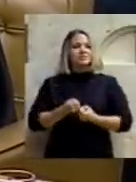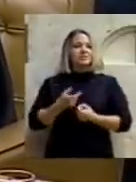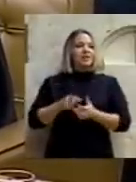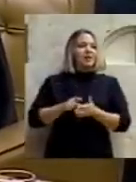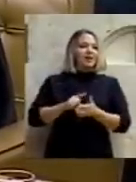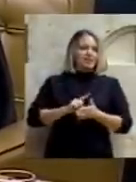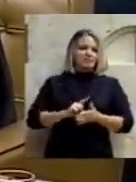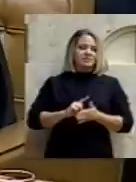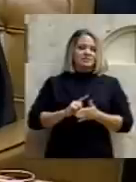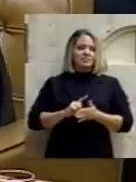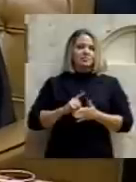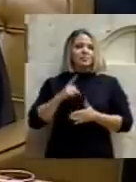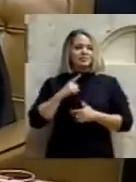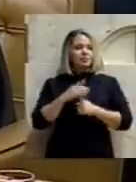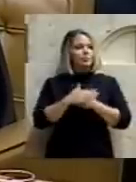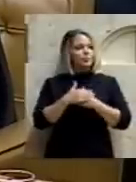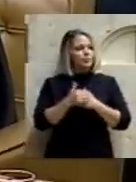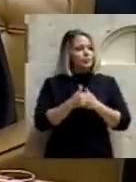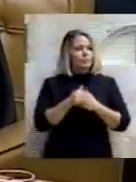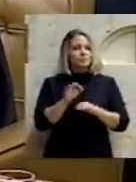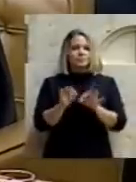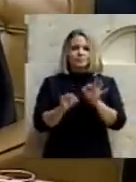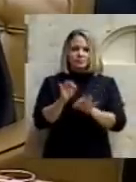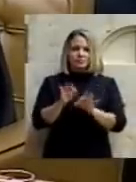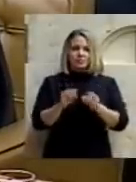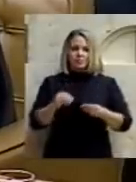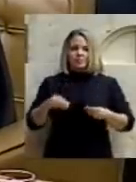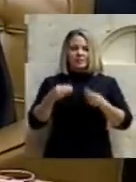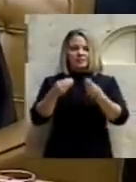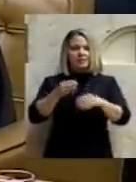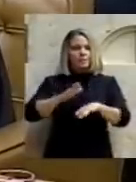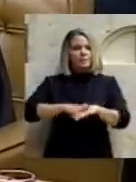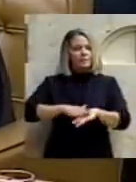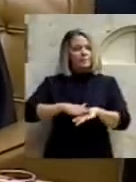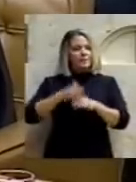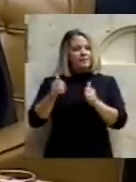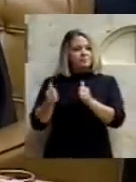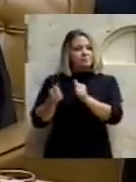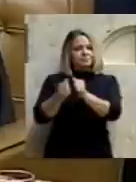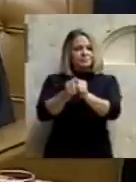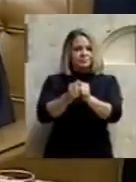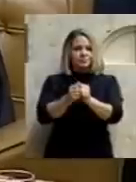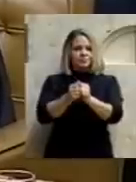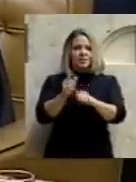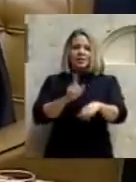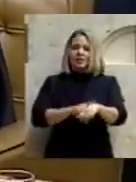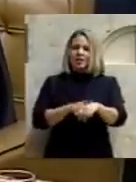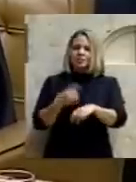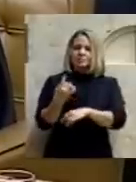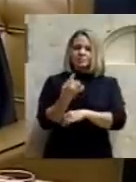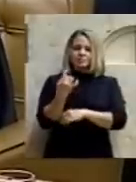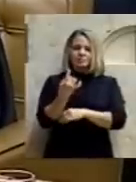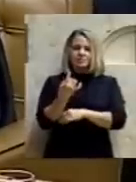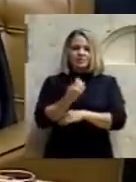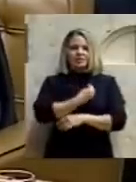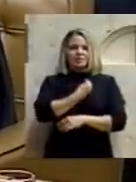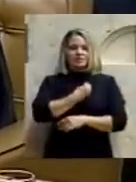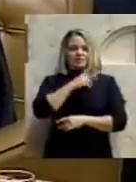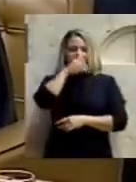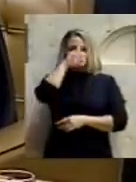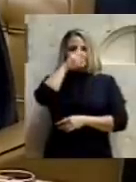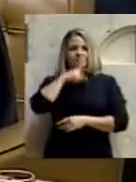nada, para conforto dos juízes, para lhes dar um pouco de companhia na solidão da sua